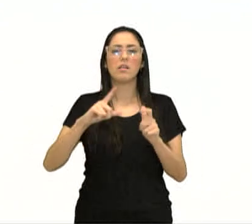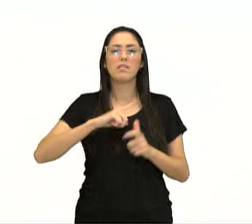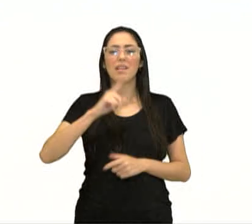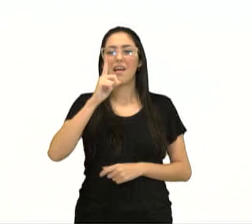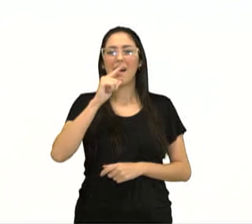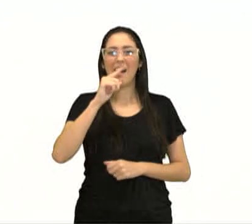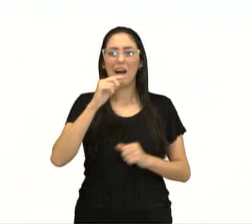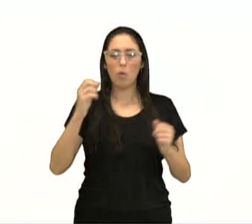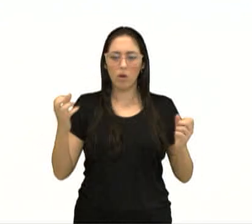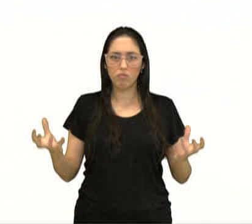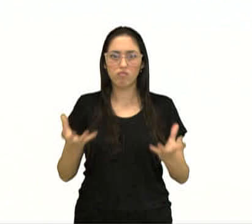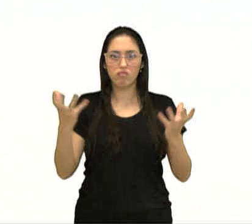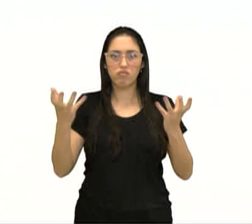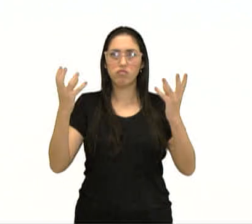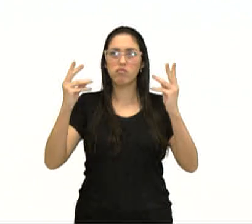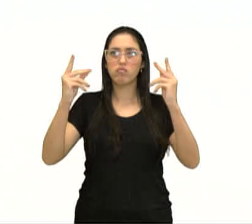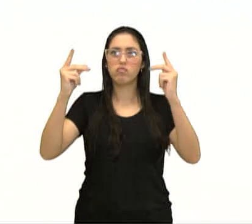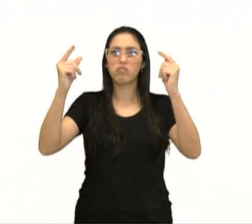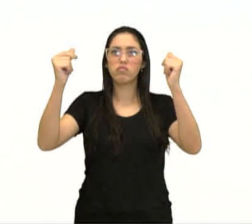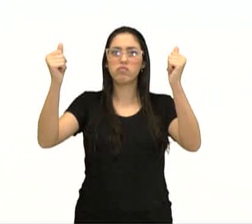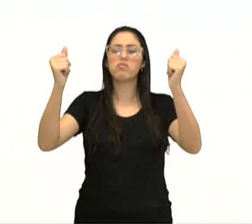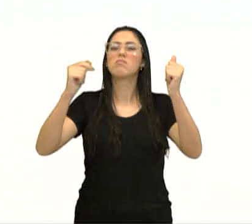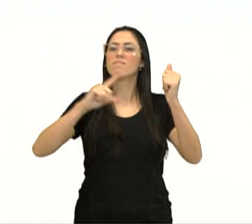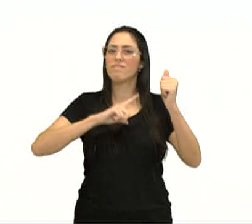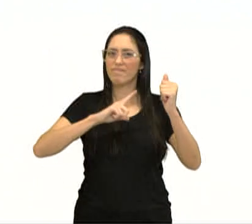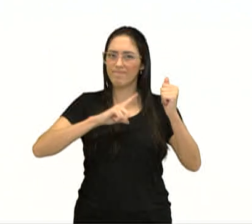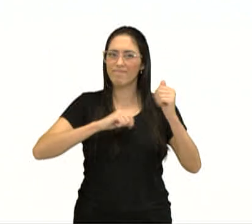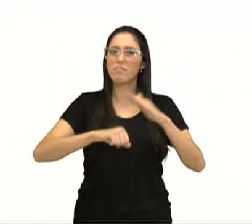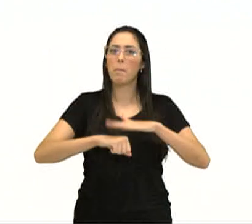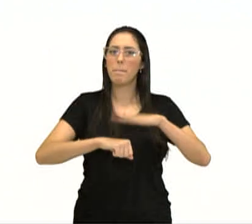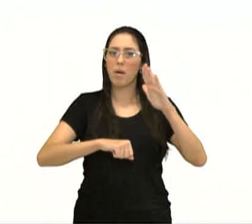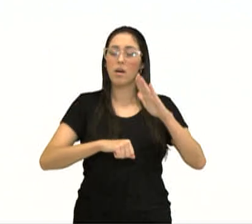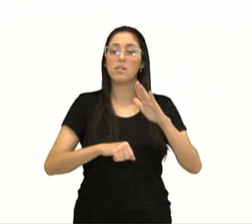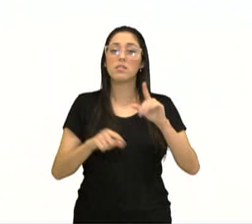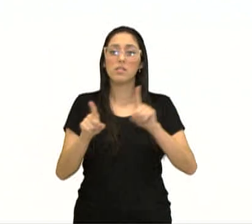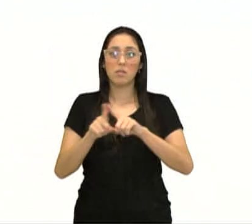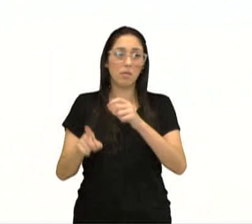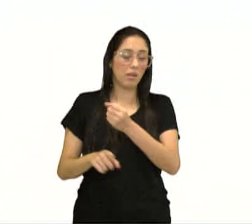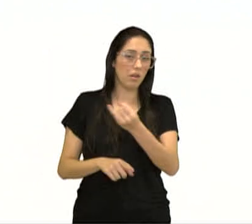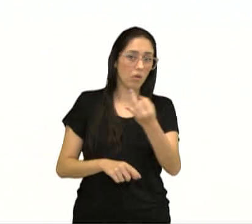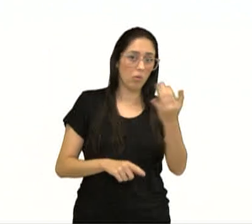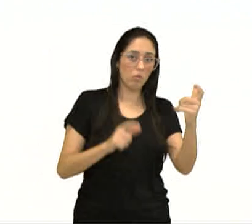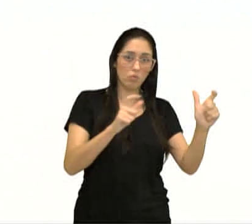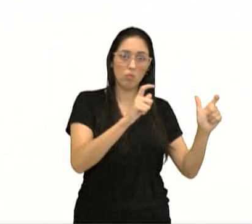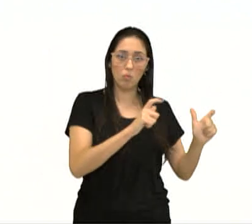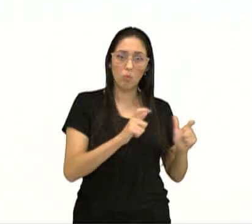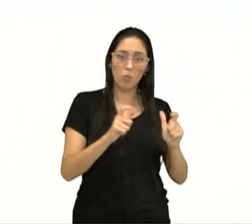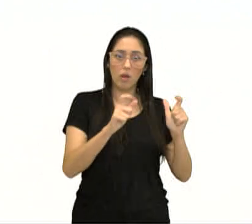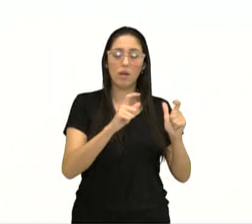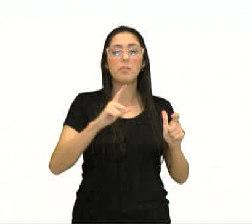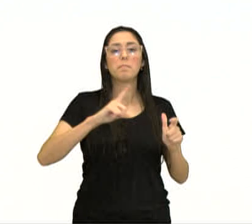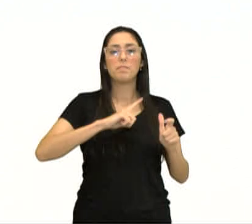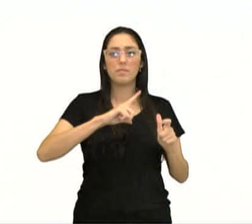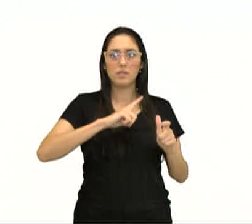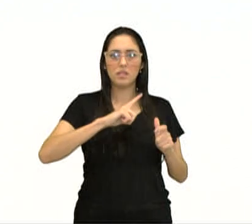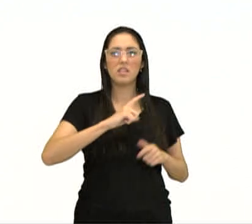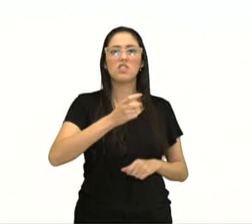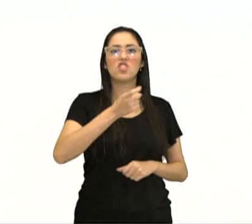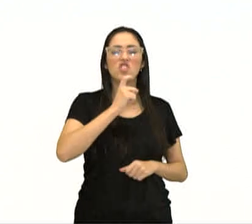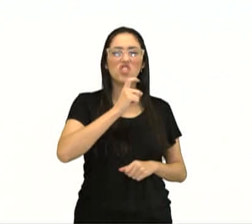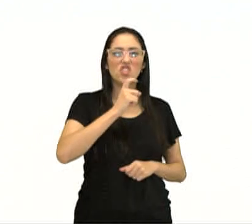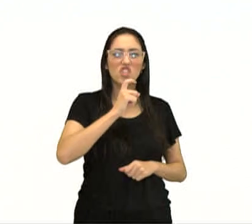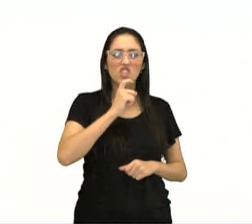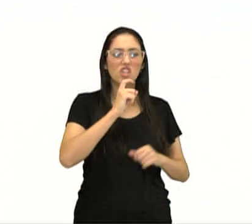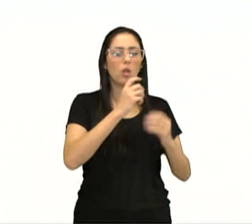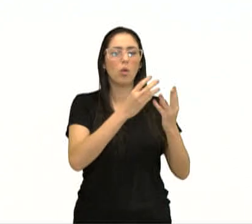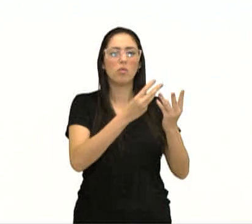águas ocorrerá de forma muito mais intensa. Da mesma forma que, em outras áreas, o degelo ocorrerá de forma muito mais intensa, elevando o